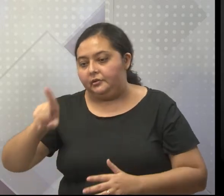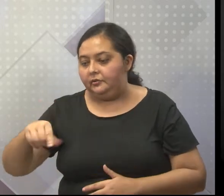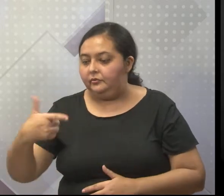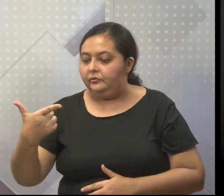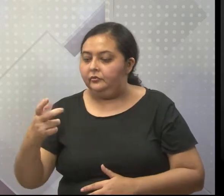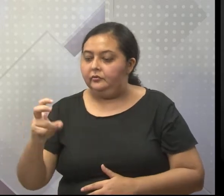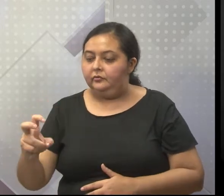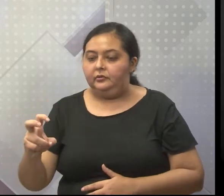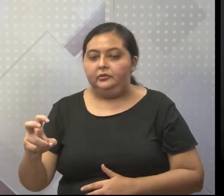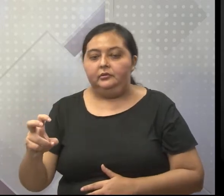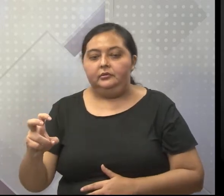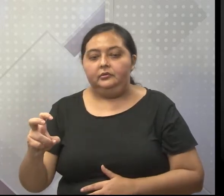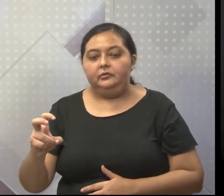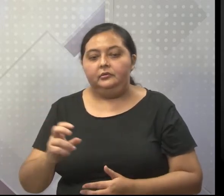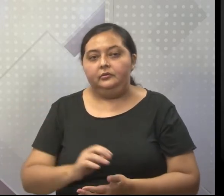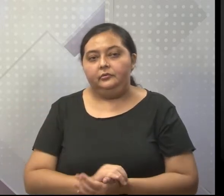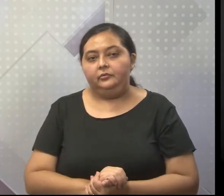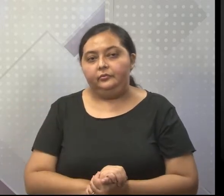0,25.